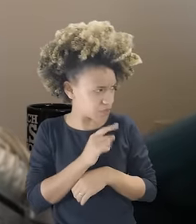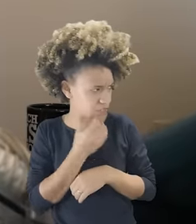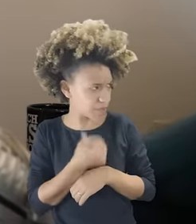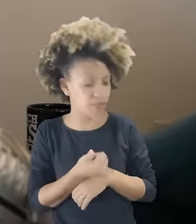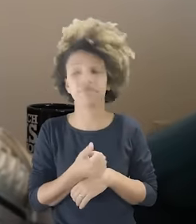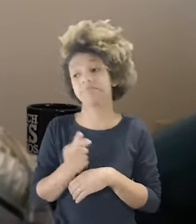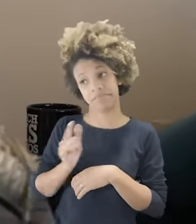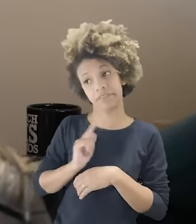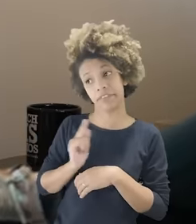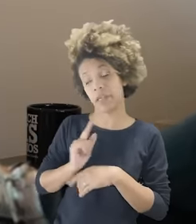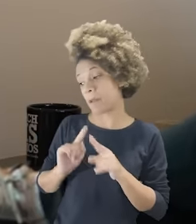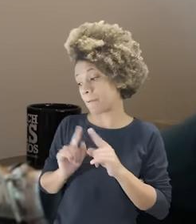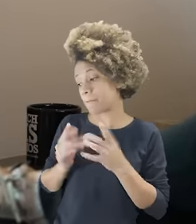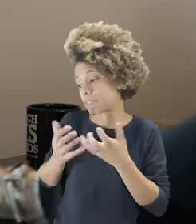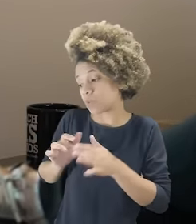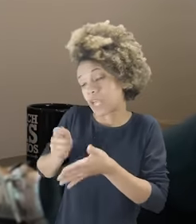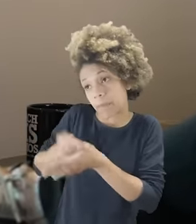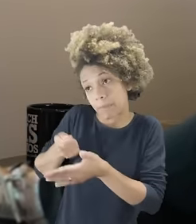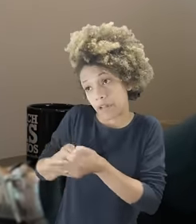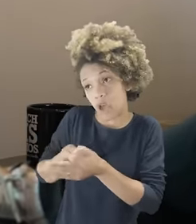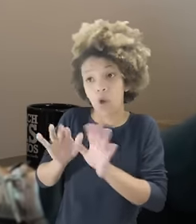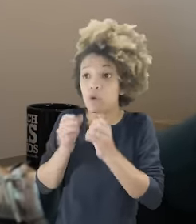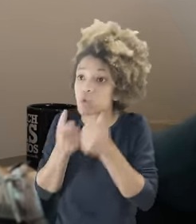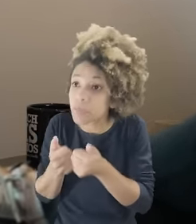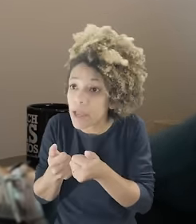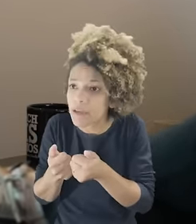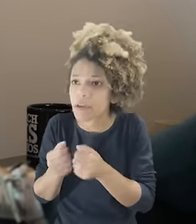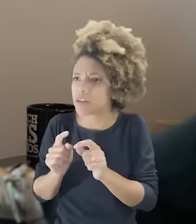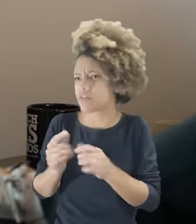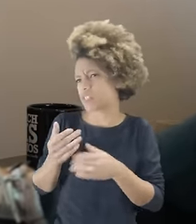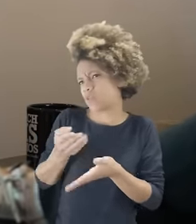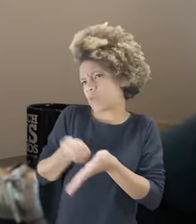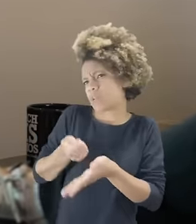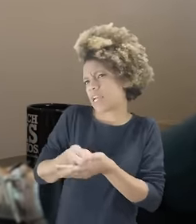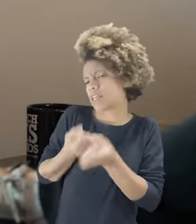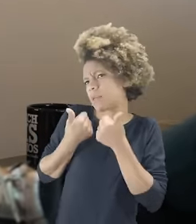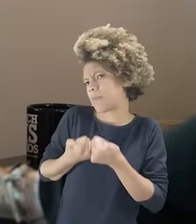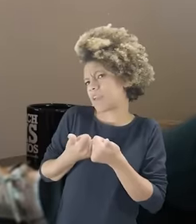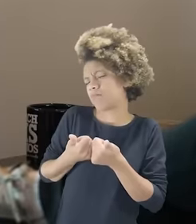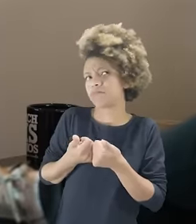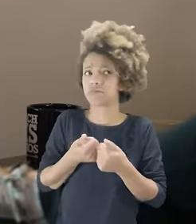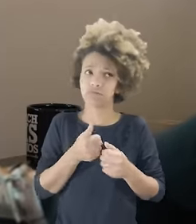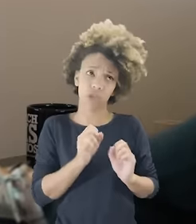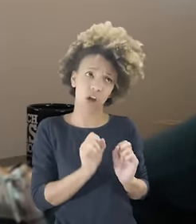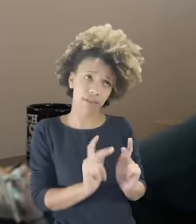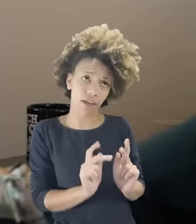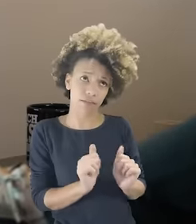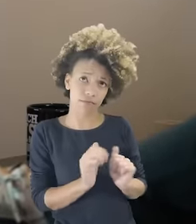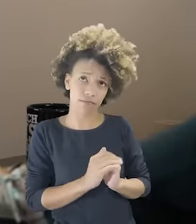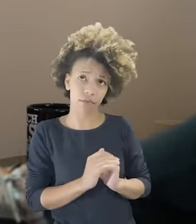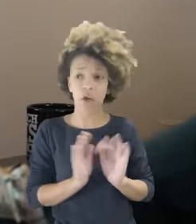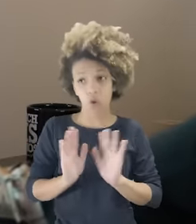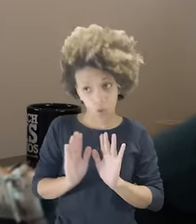tem muito isso porque assim eu não quero impor Oi tudo bem você não é obrigado também você pode estar tudo então eu acho